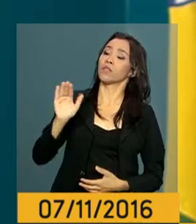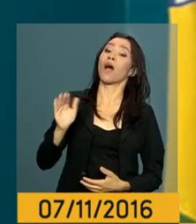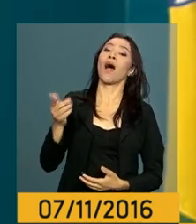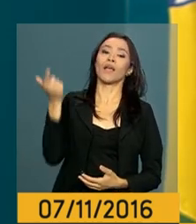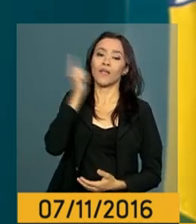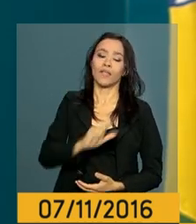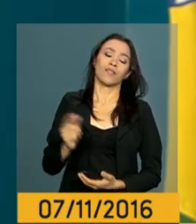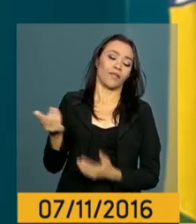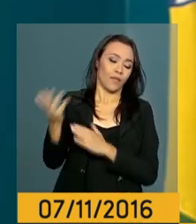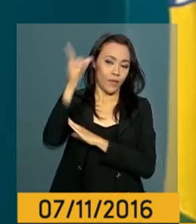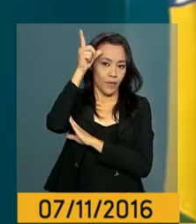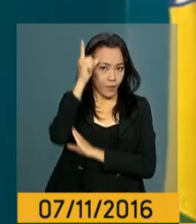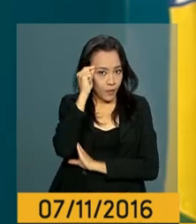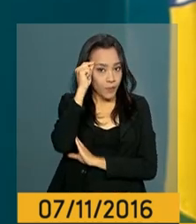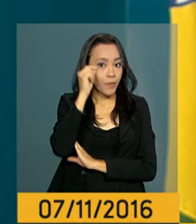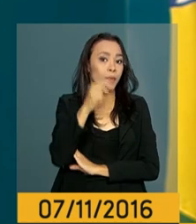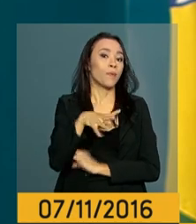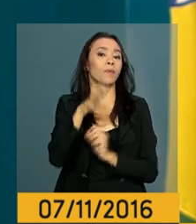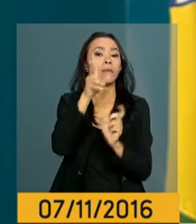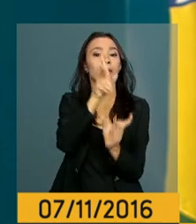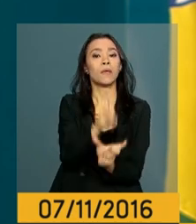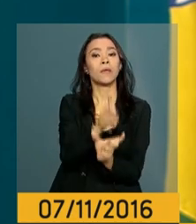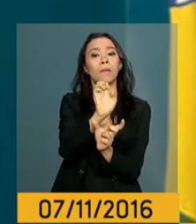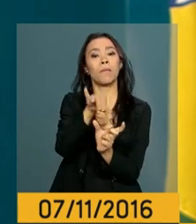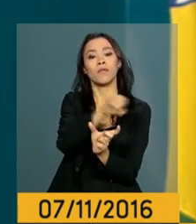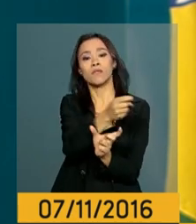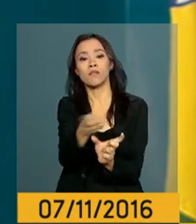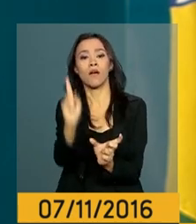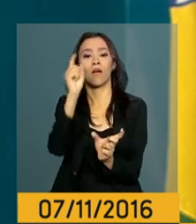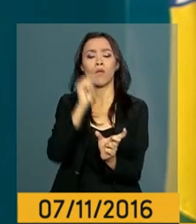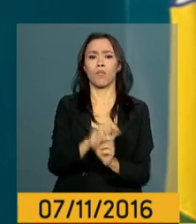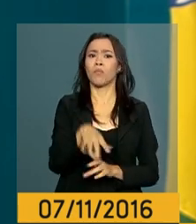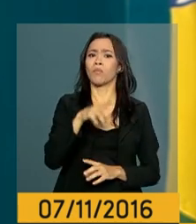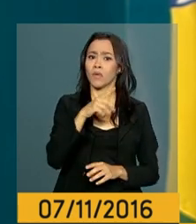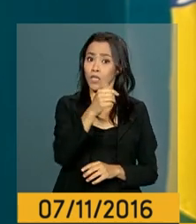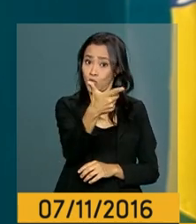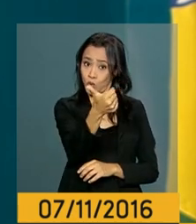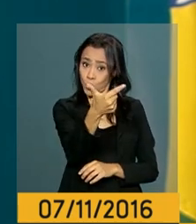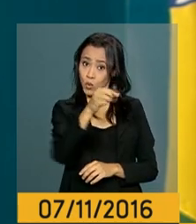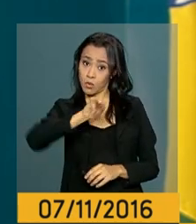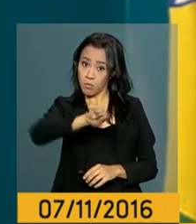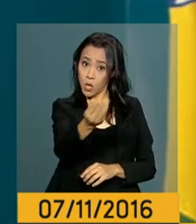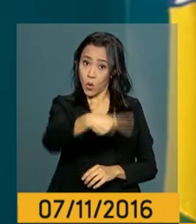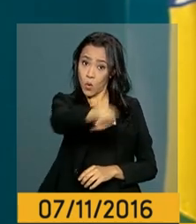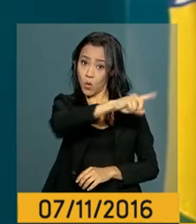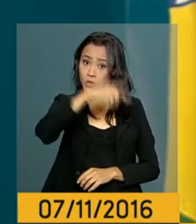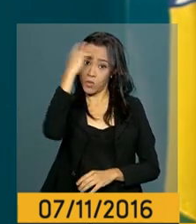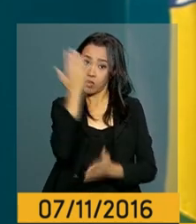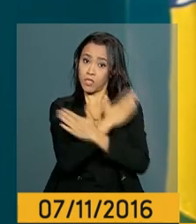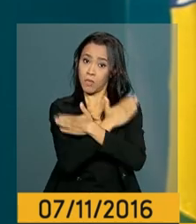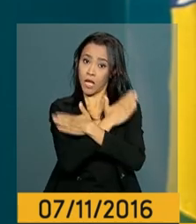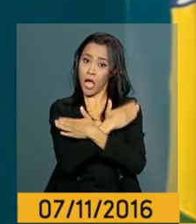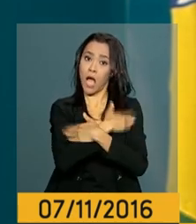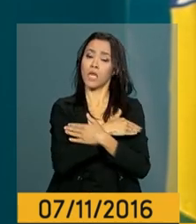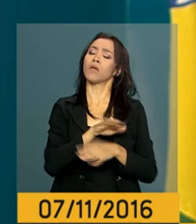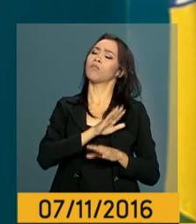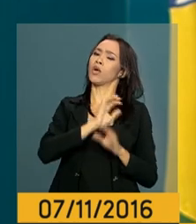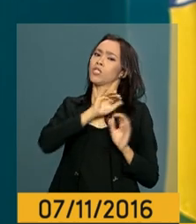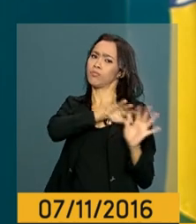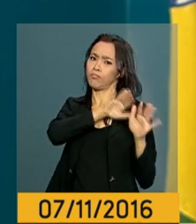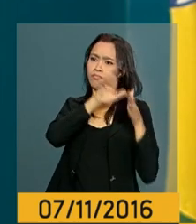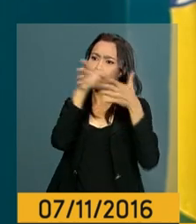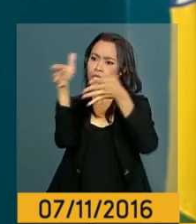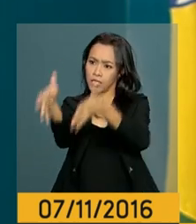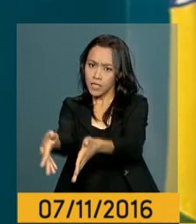suas pensões, que os 12 milhões de desempregados possam ir às empresas mobilizadas pela